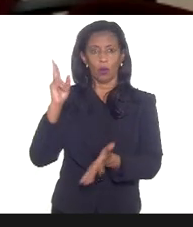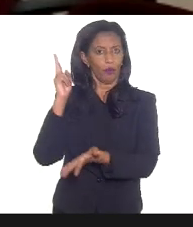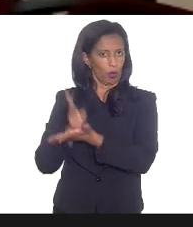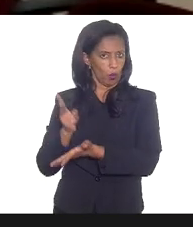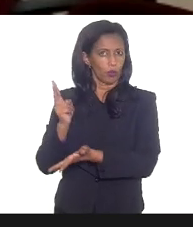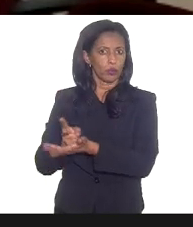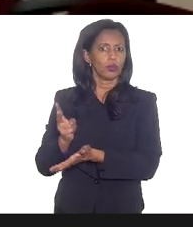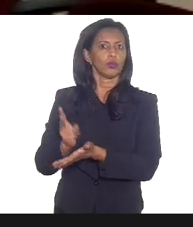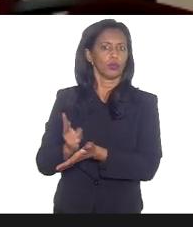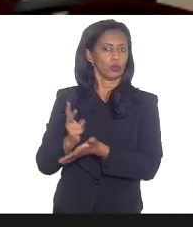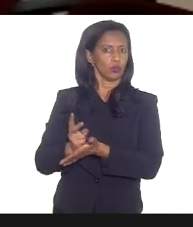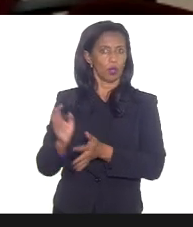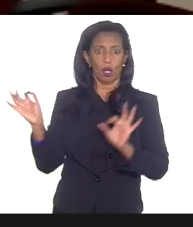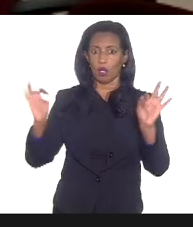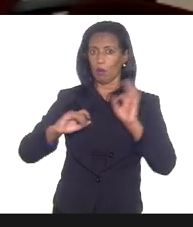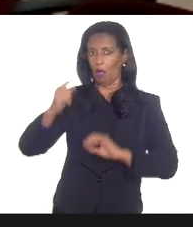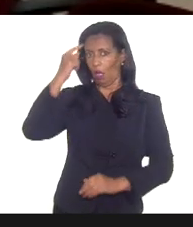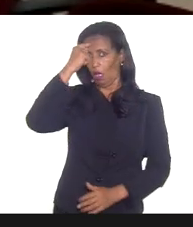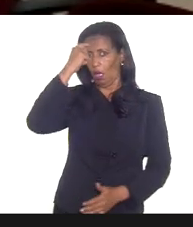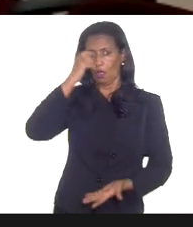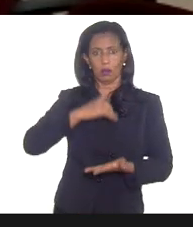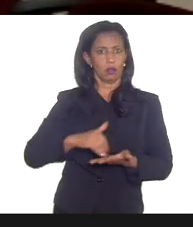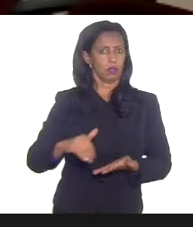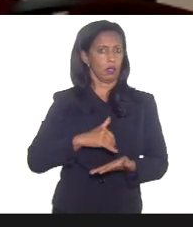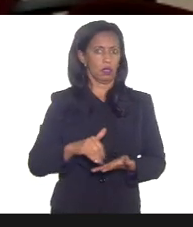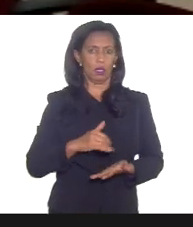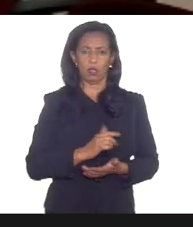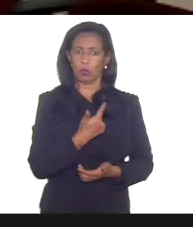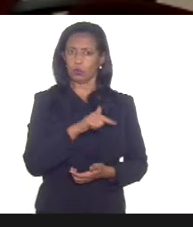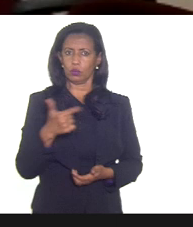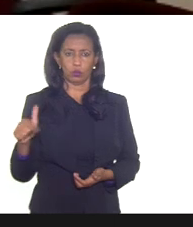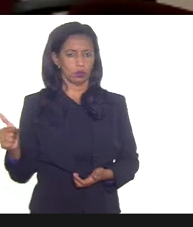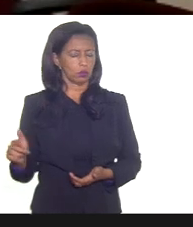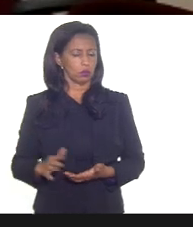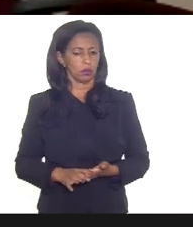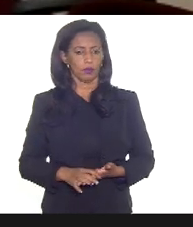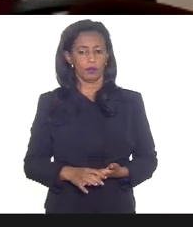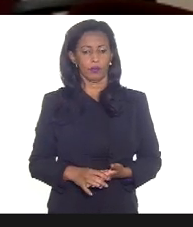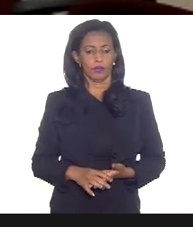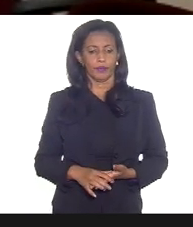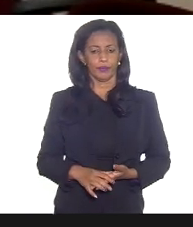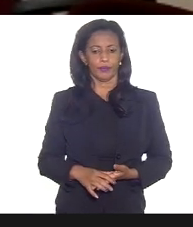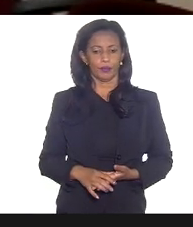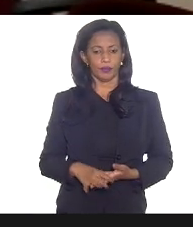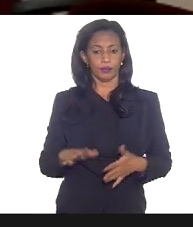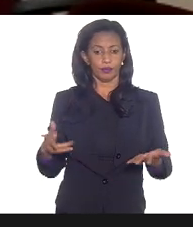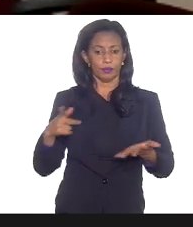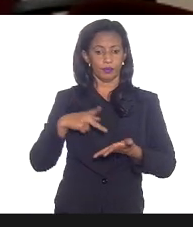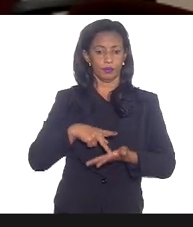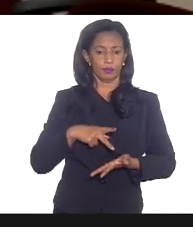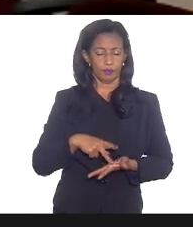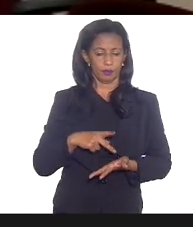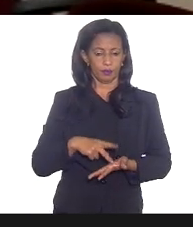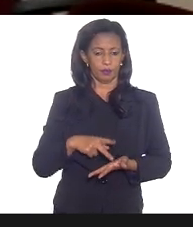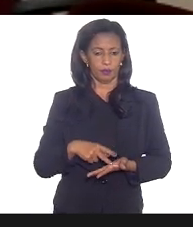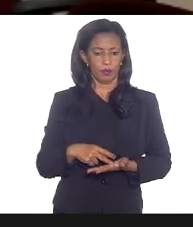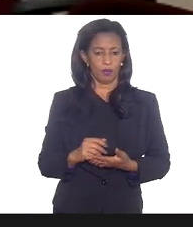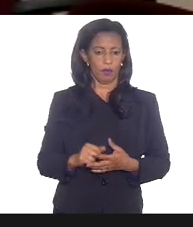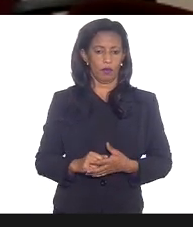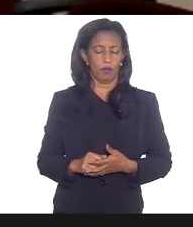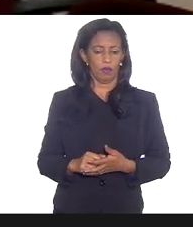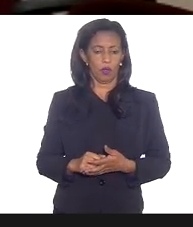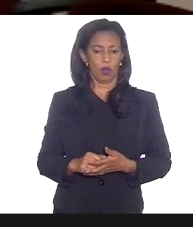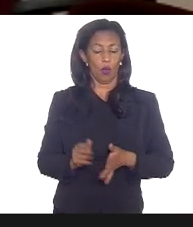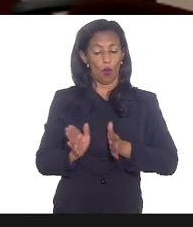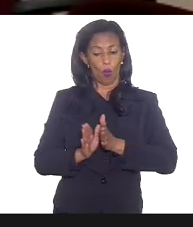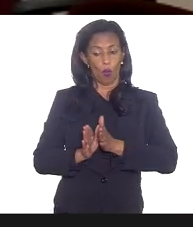pela cabeça da secretaria, né? Isso não foi analisado pela secretaria. E, na verdade, o